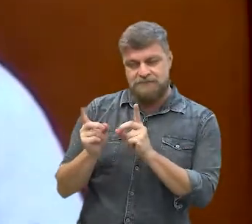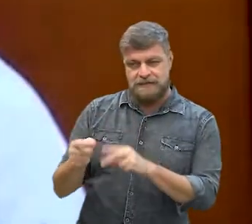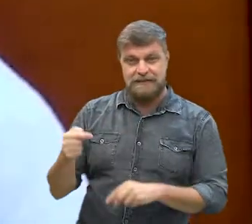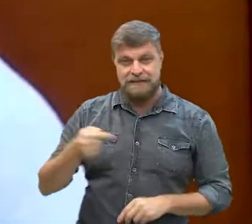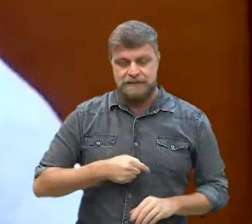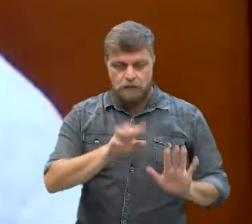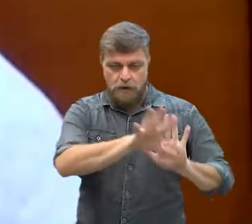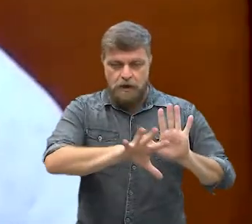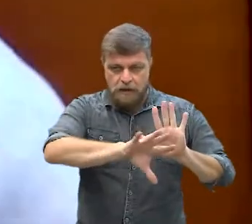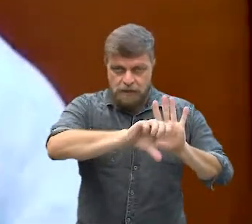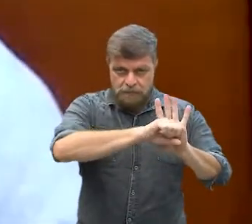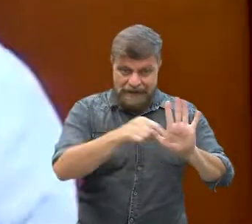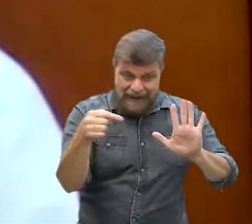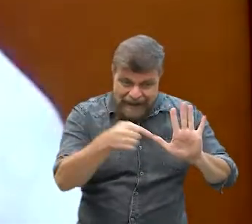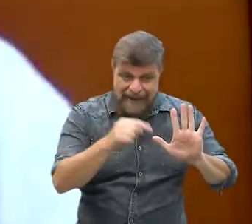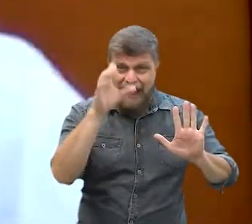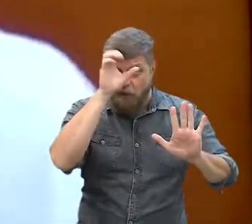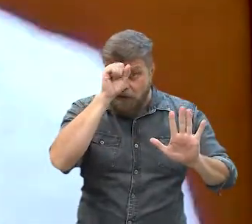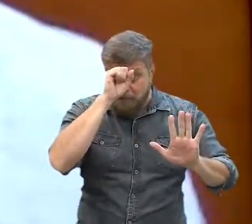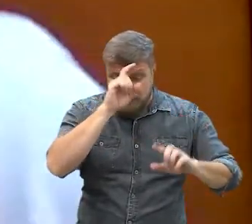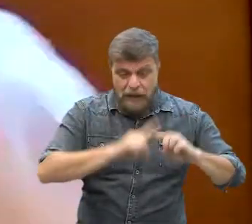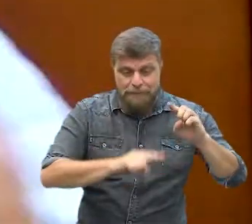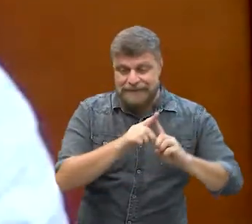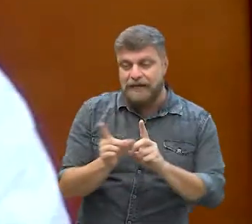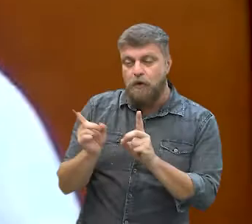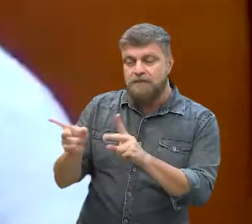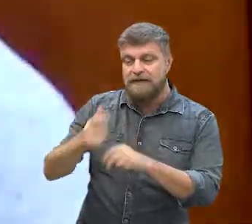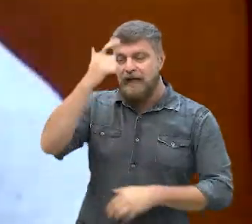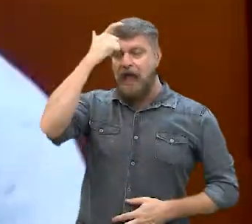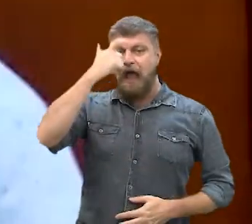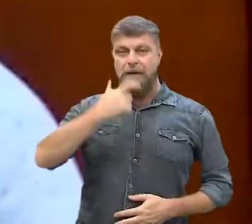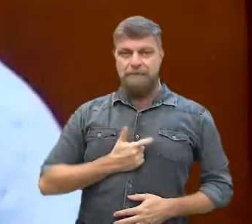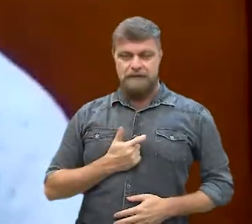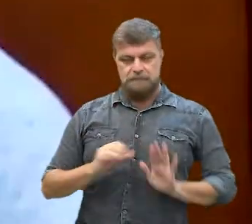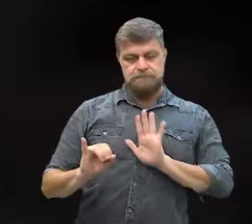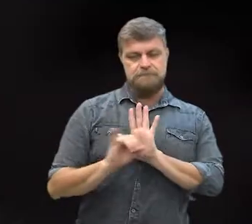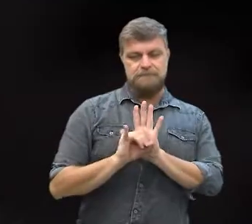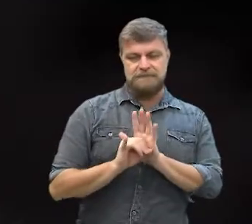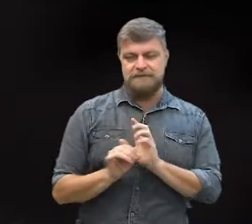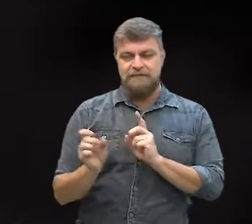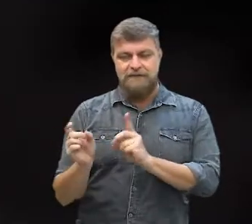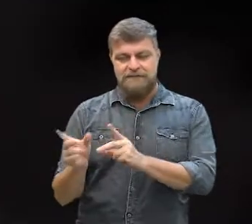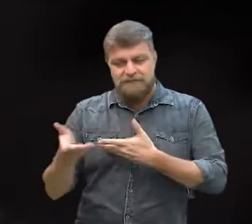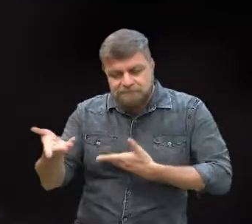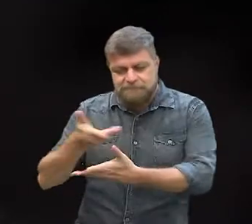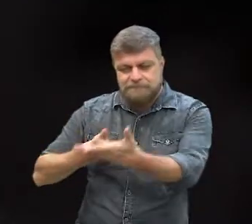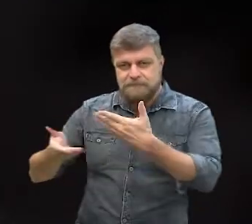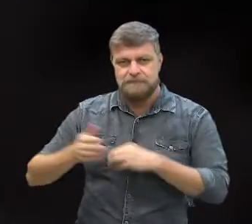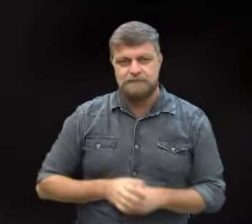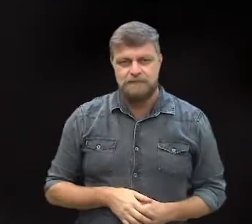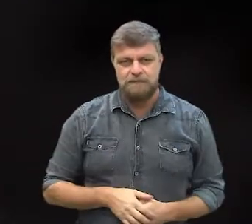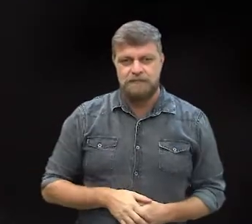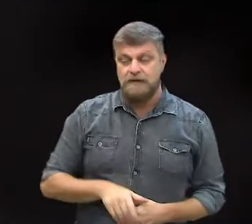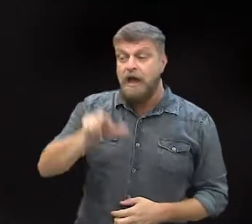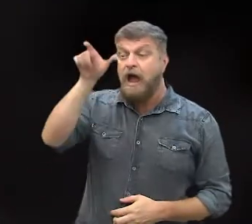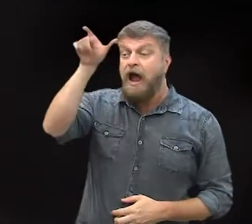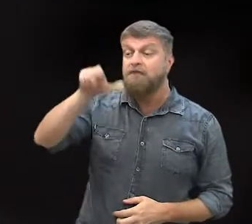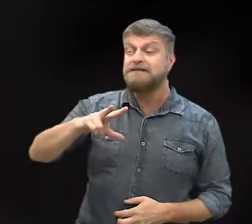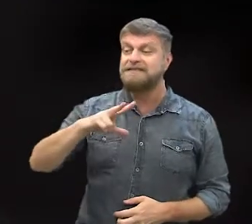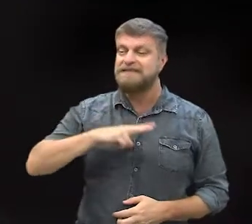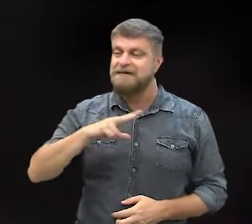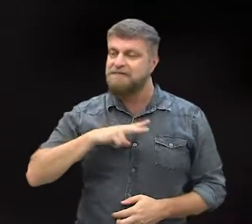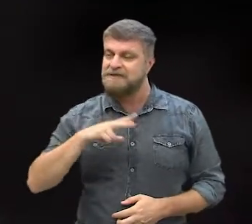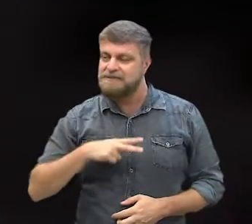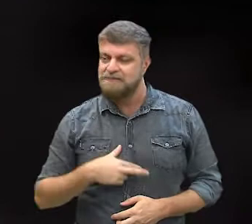que eu aprendi como vender um produto, como me vender como pessoa, né? Como separar o André do negócio